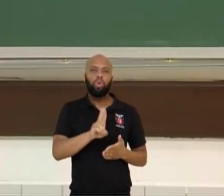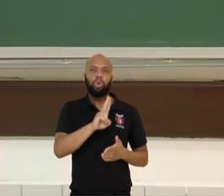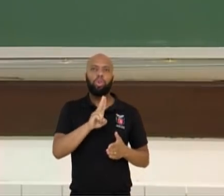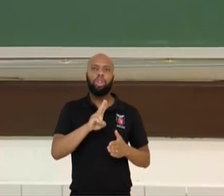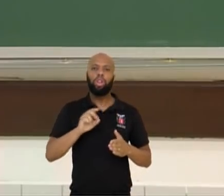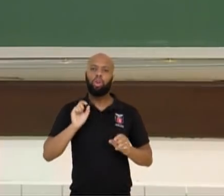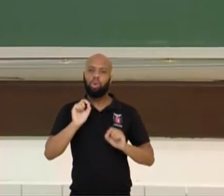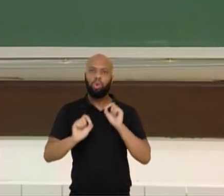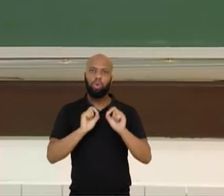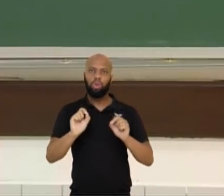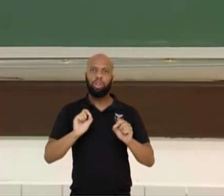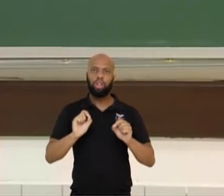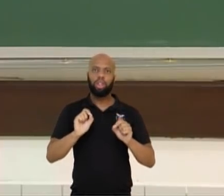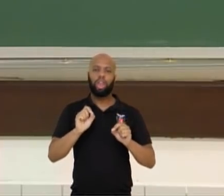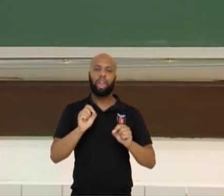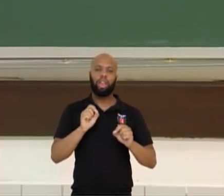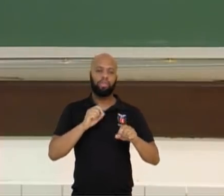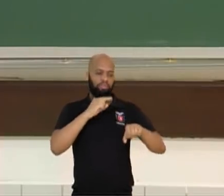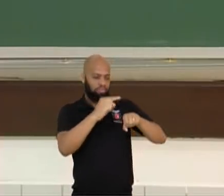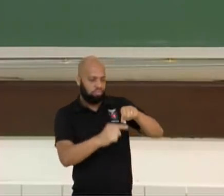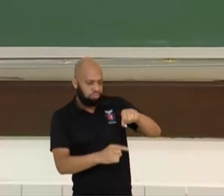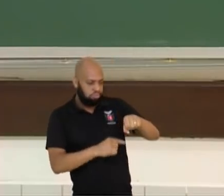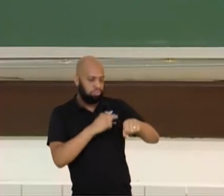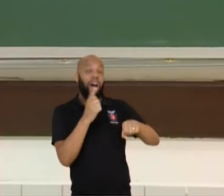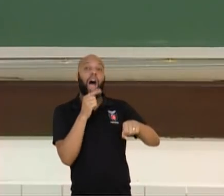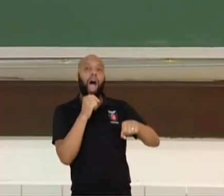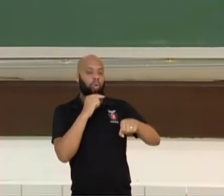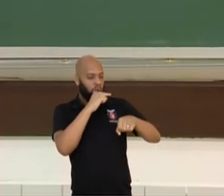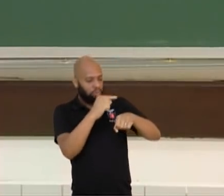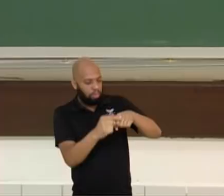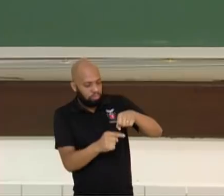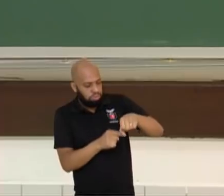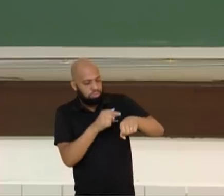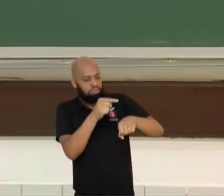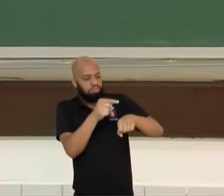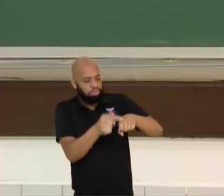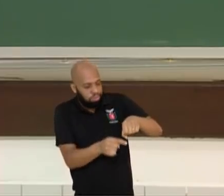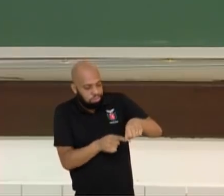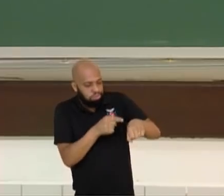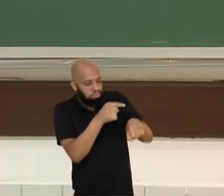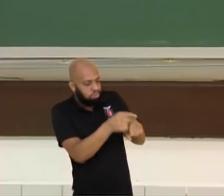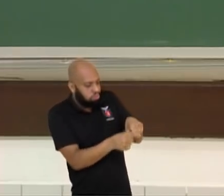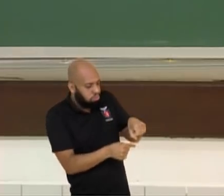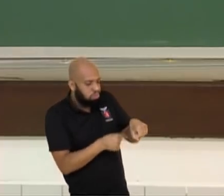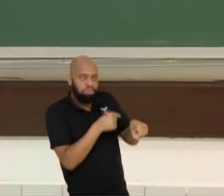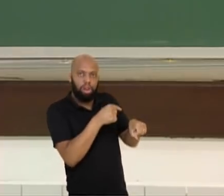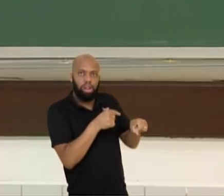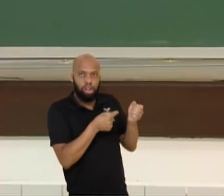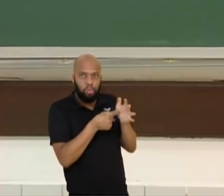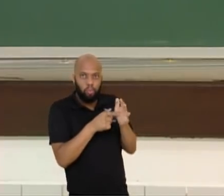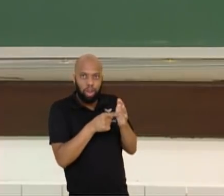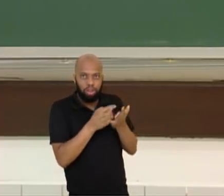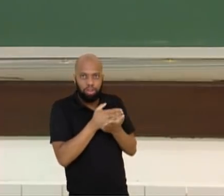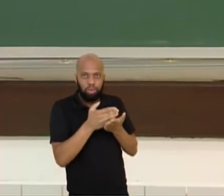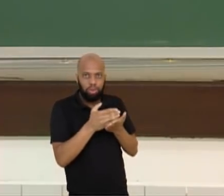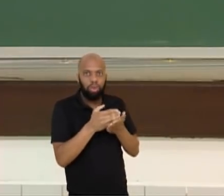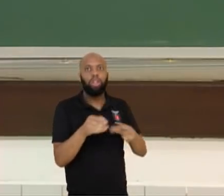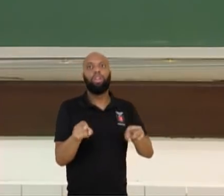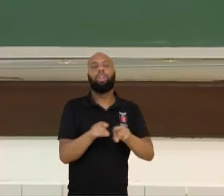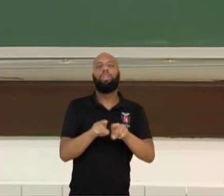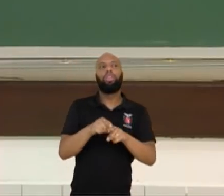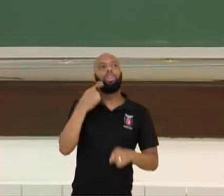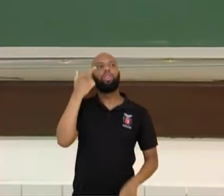e catavento. Então, eles começaram a desenvolver algumas máquinas um pouco mais complexas para poder